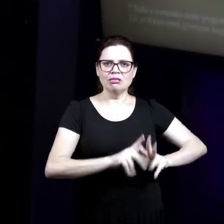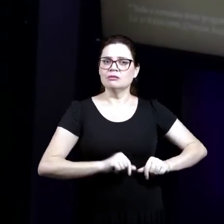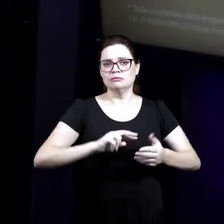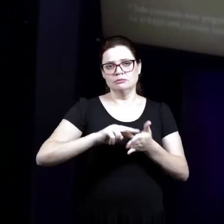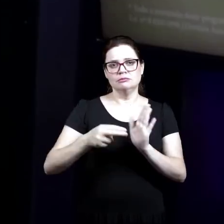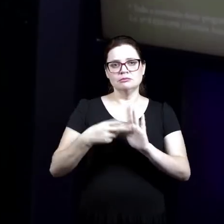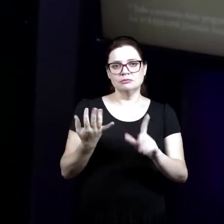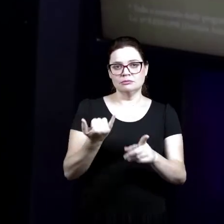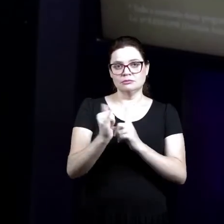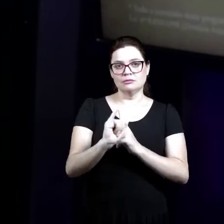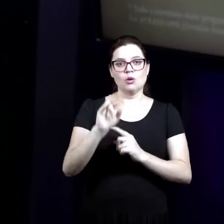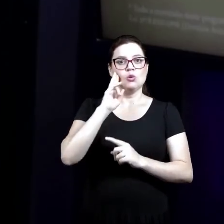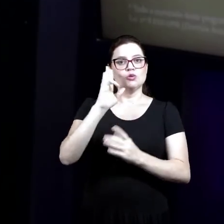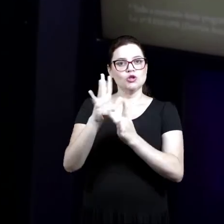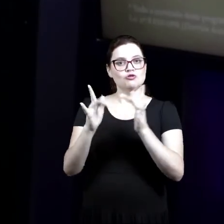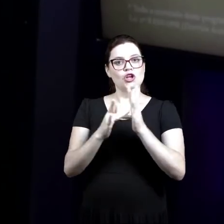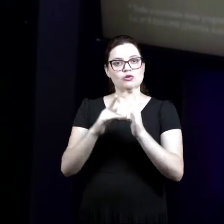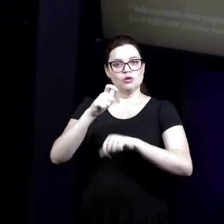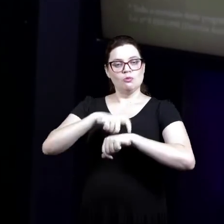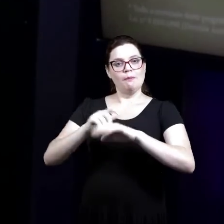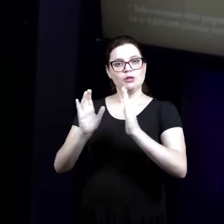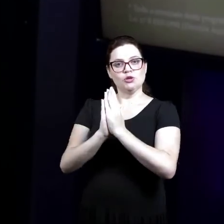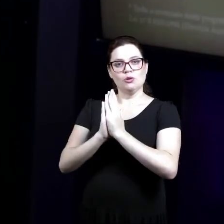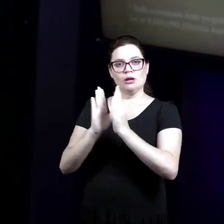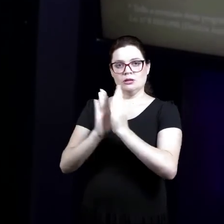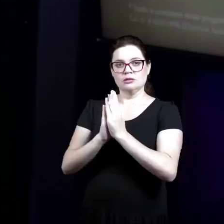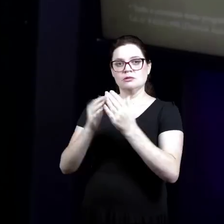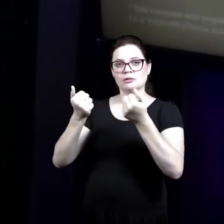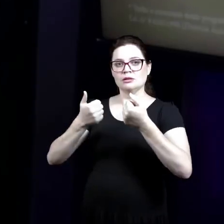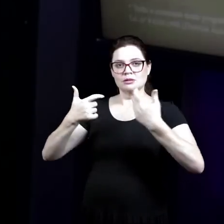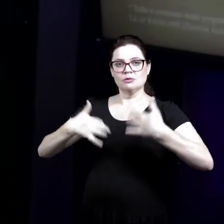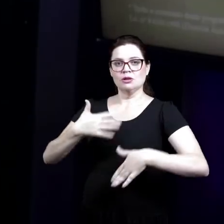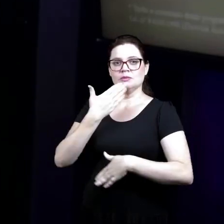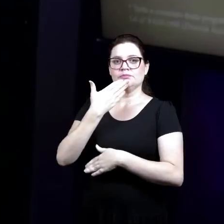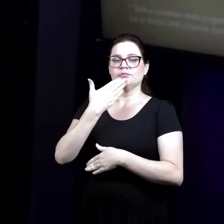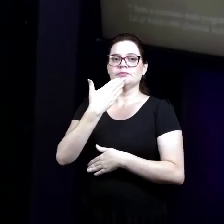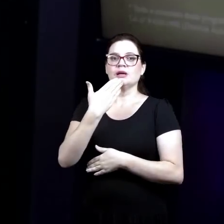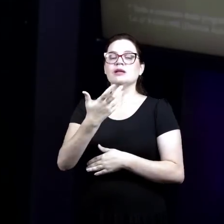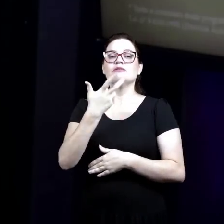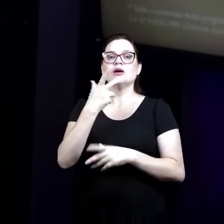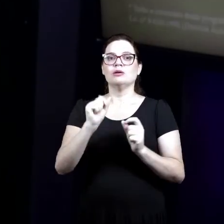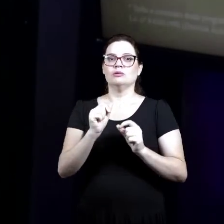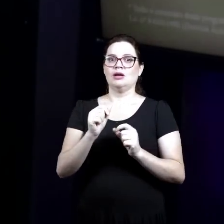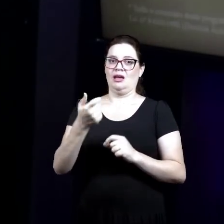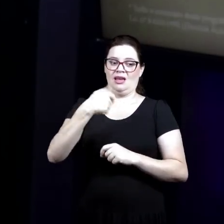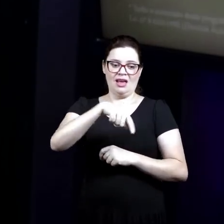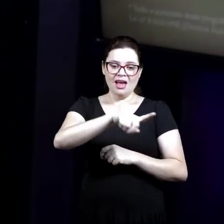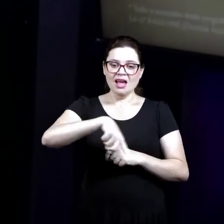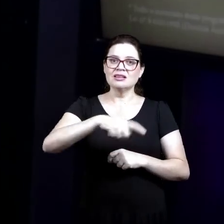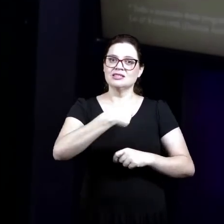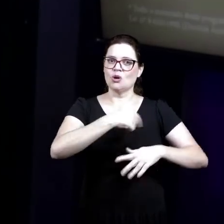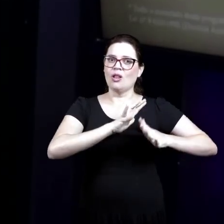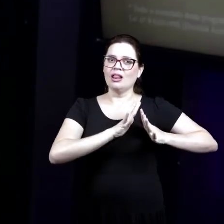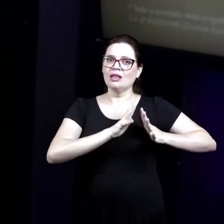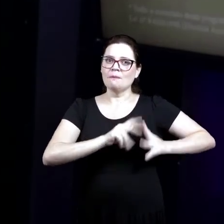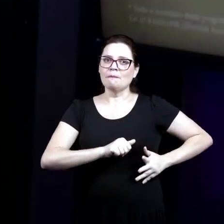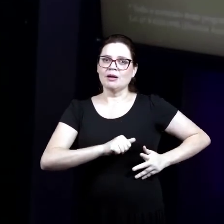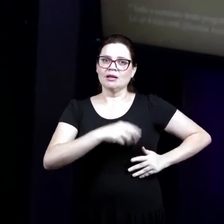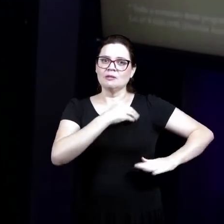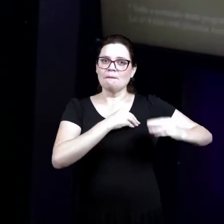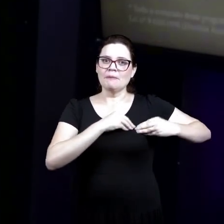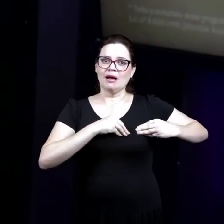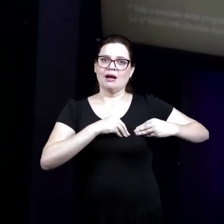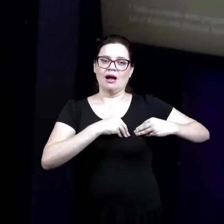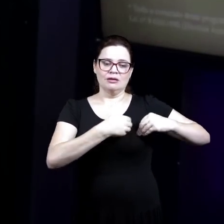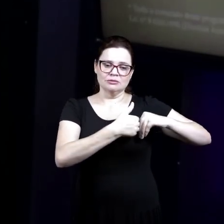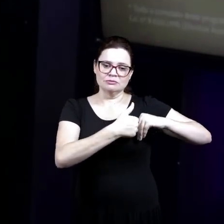velho homem, né? O próprio Senhor Jesus, na oração sacerdotal dele, disse isso, né? Eu os tirei do mundo, não é isso? Isso